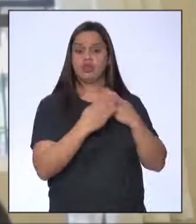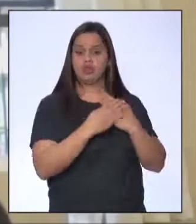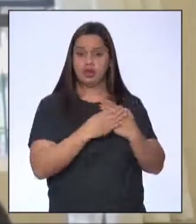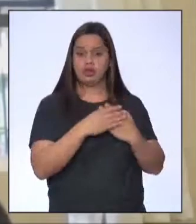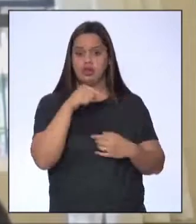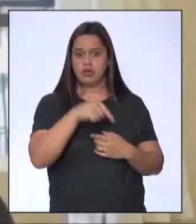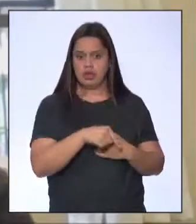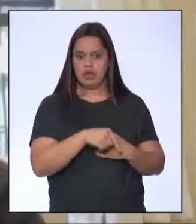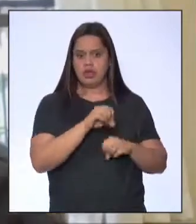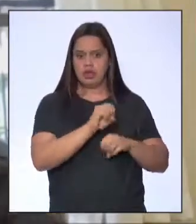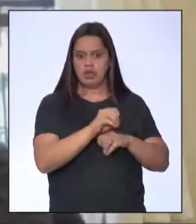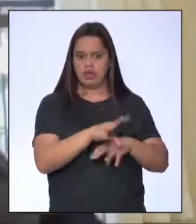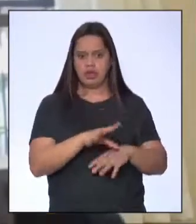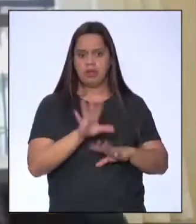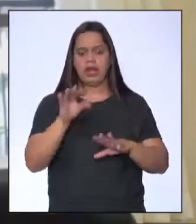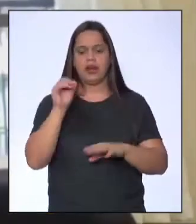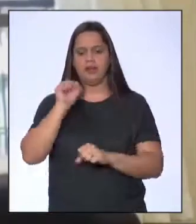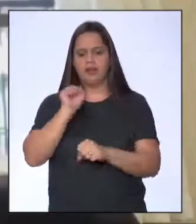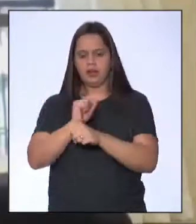quê? Deixa eu só desligar.